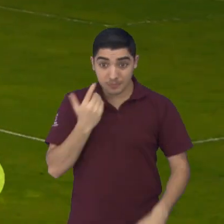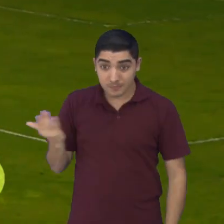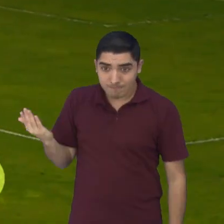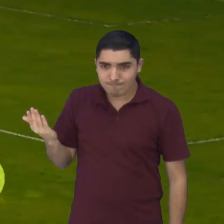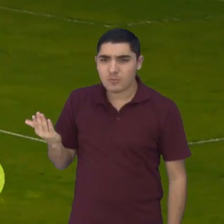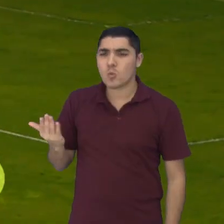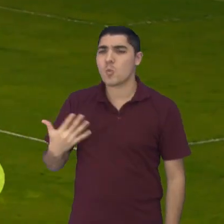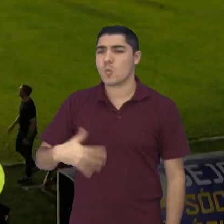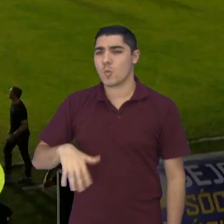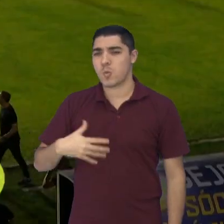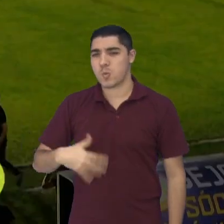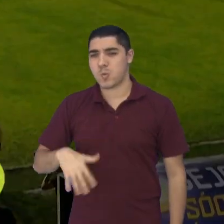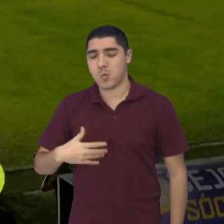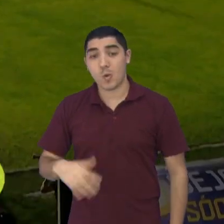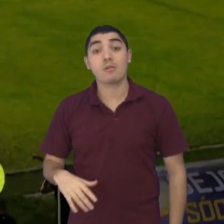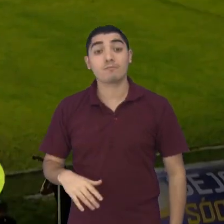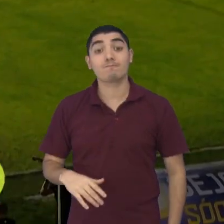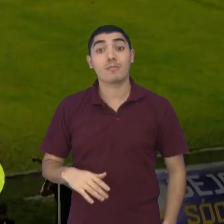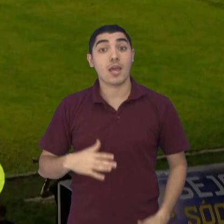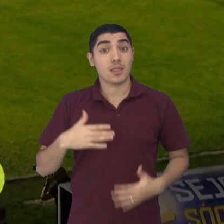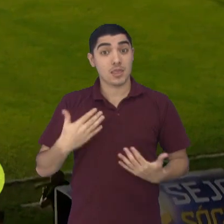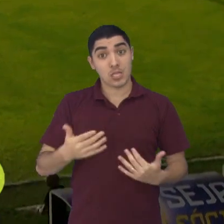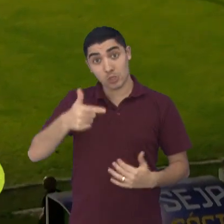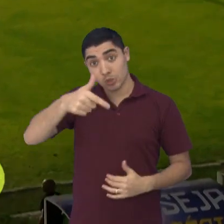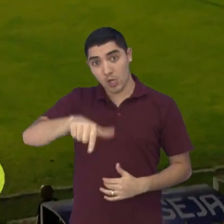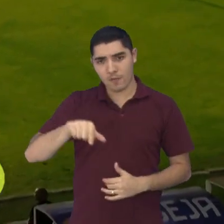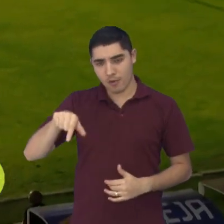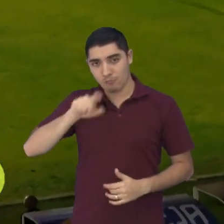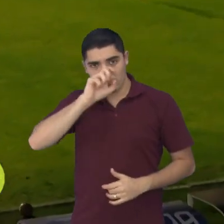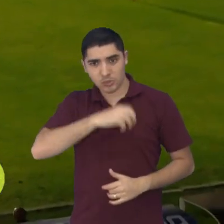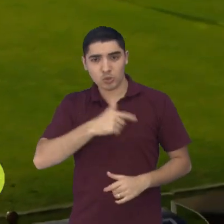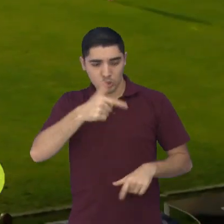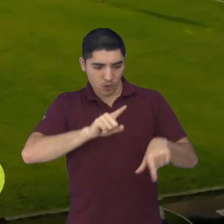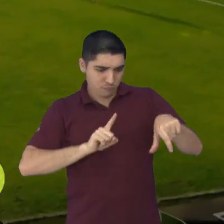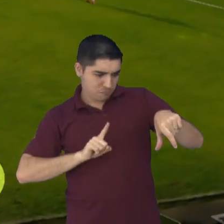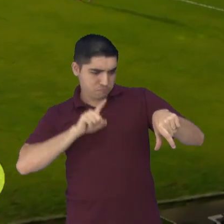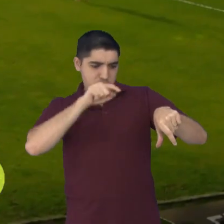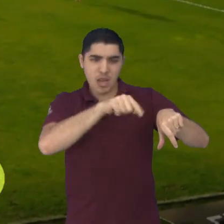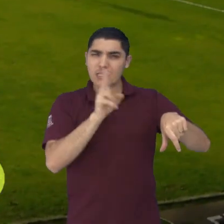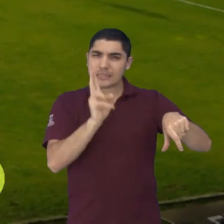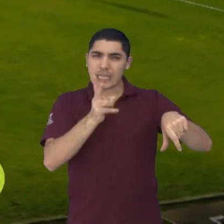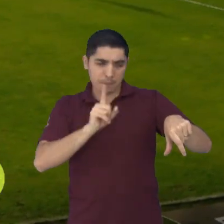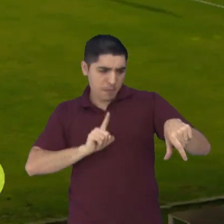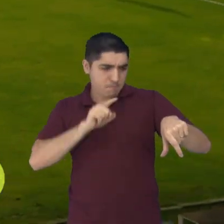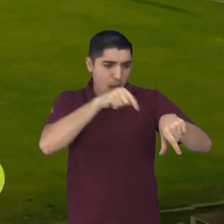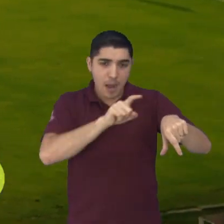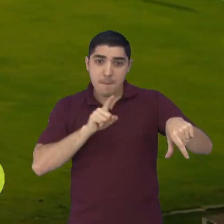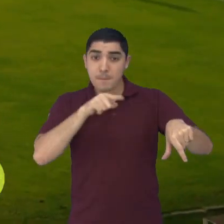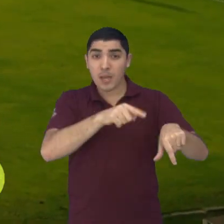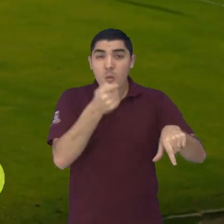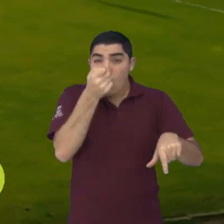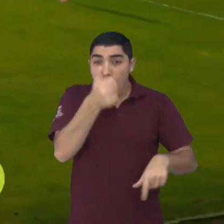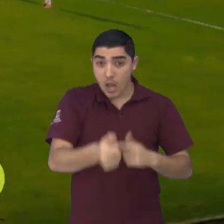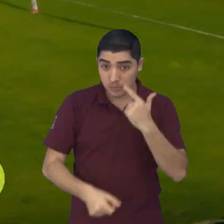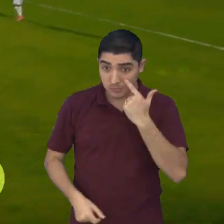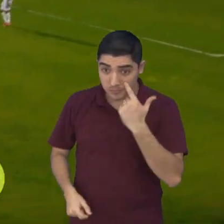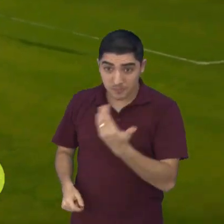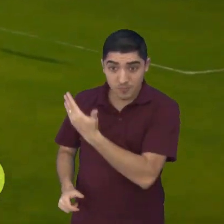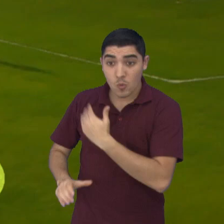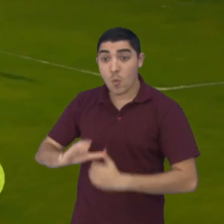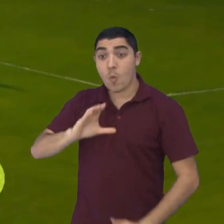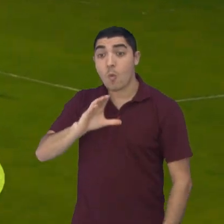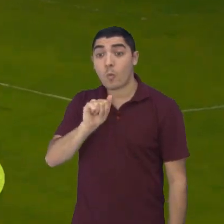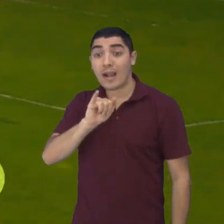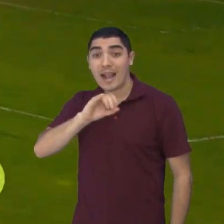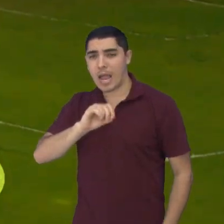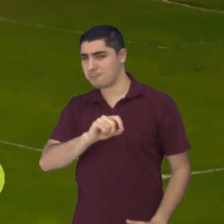chegada. E a bola alçada na área era a arma do São José. Nesta, por muito pouco, o capitão Caio César